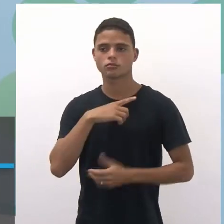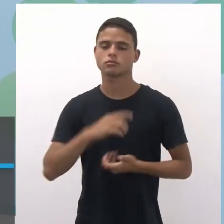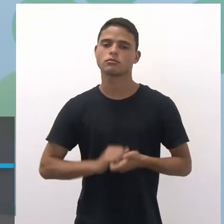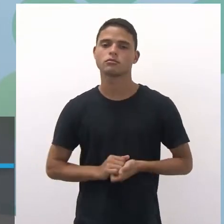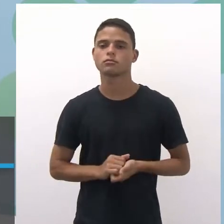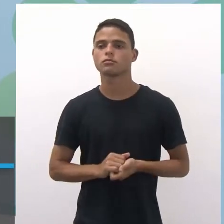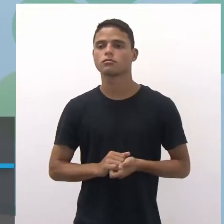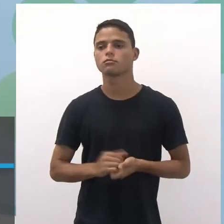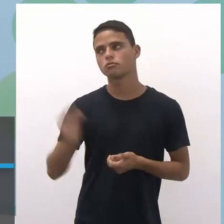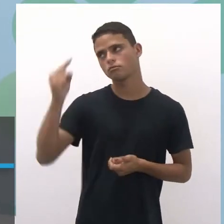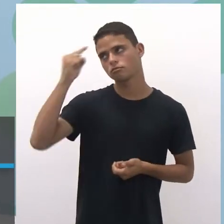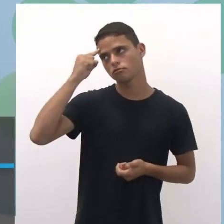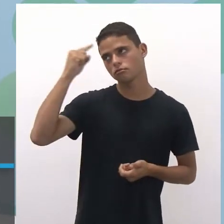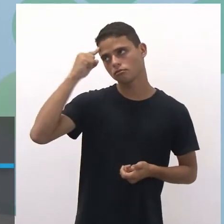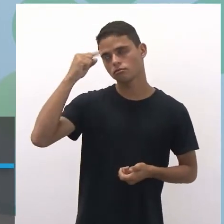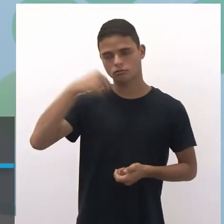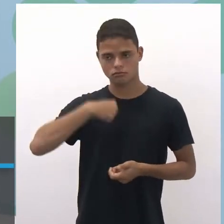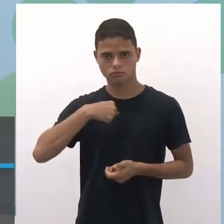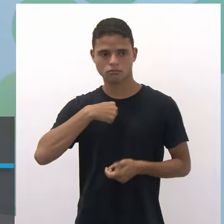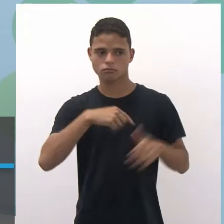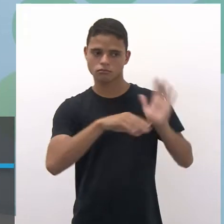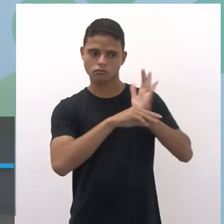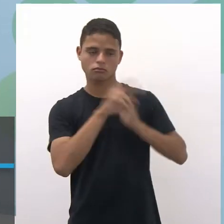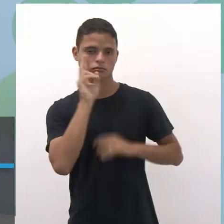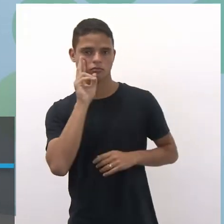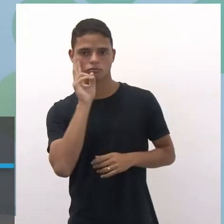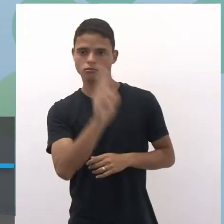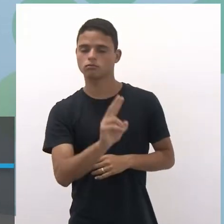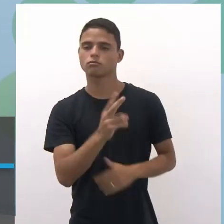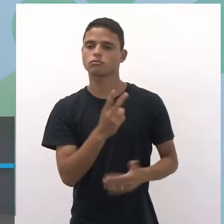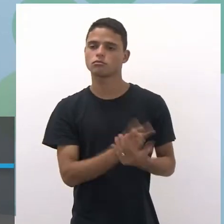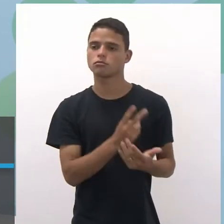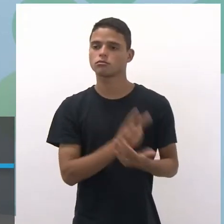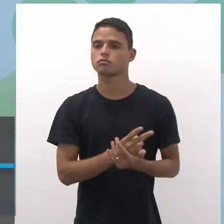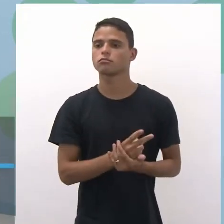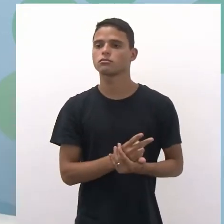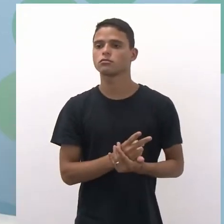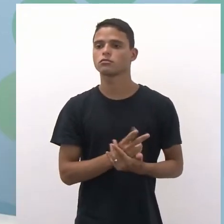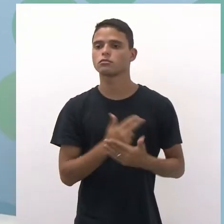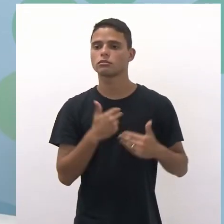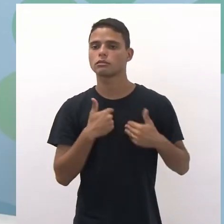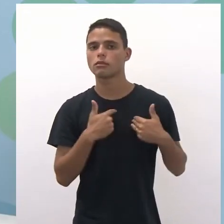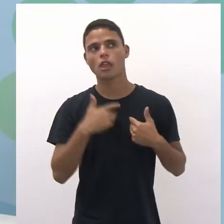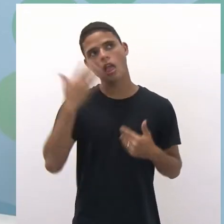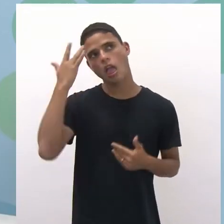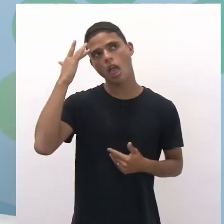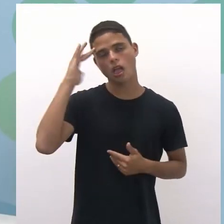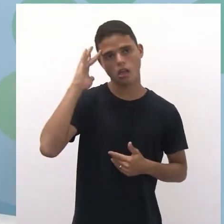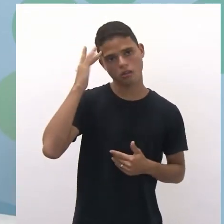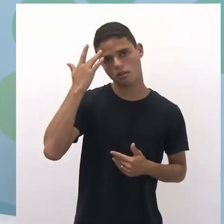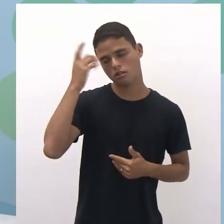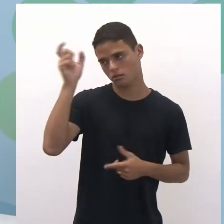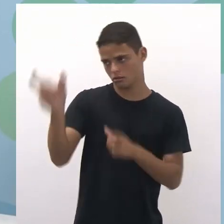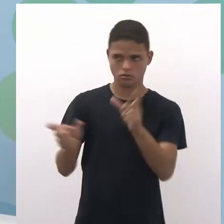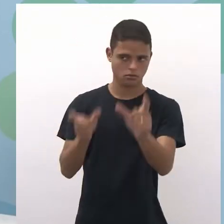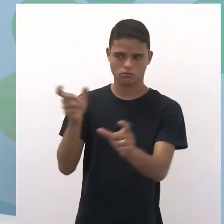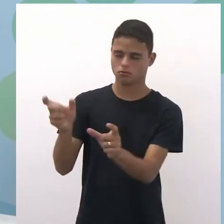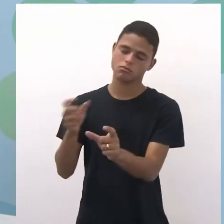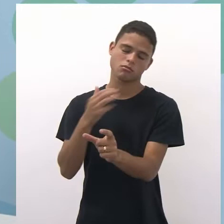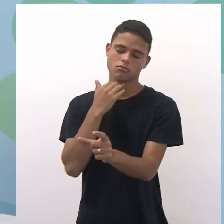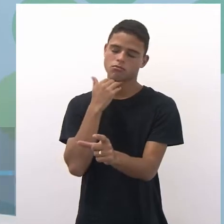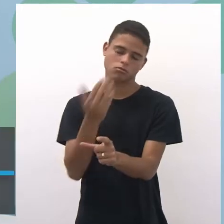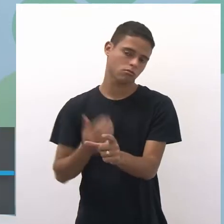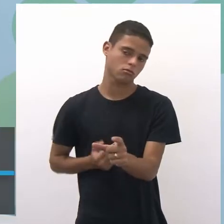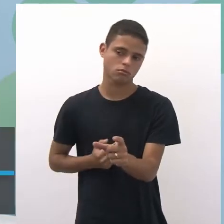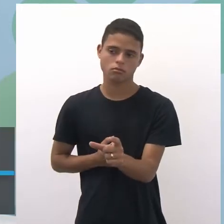gente pensar, eu assisto filme, série em determinado local e eu acho que meus estudantes não assistem. Ou assistem, enfim,